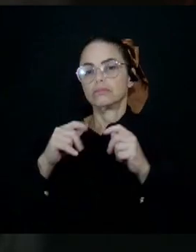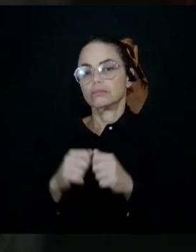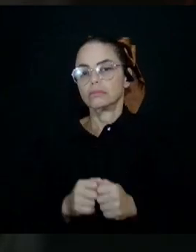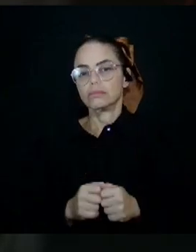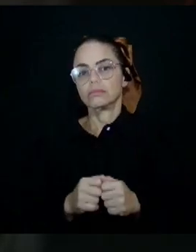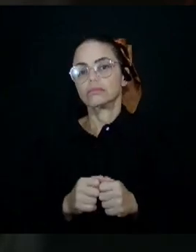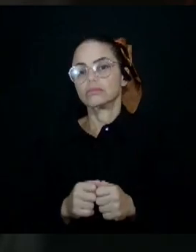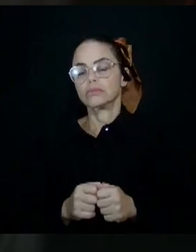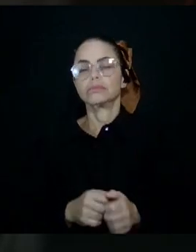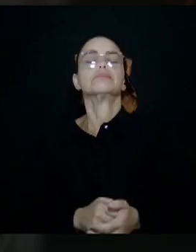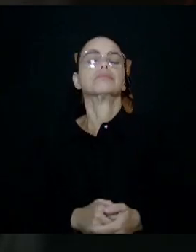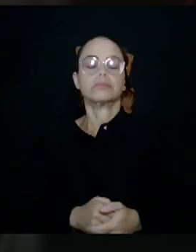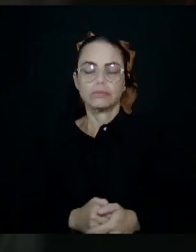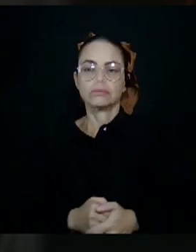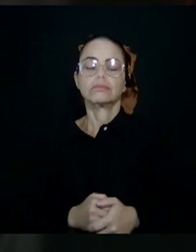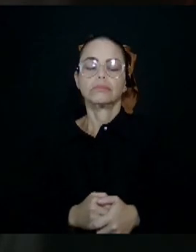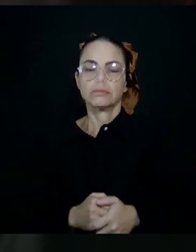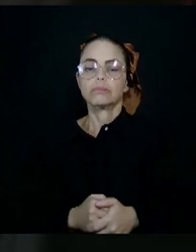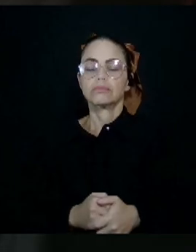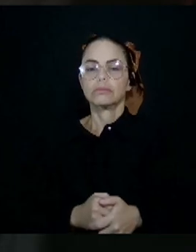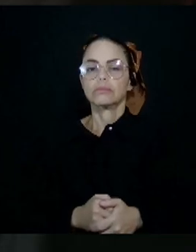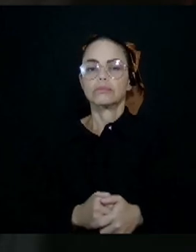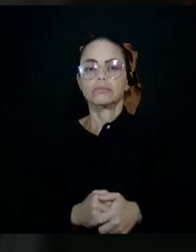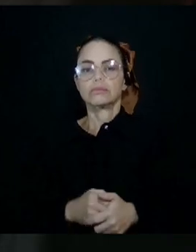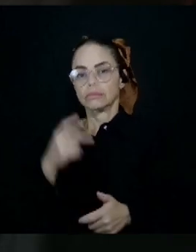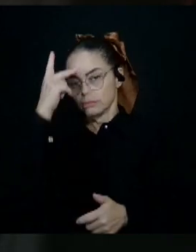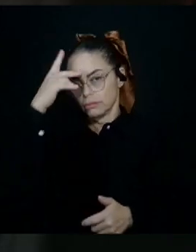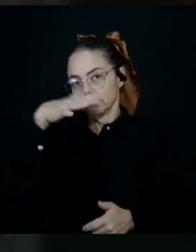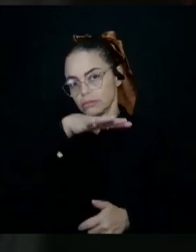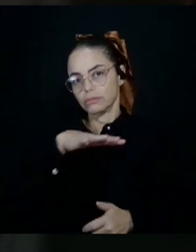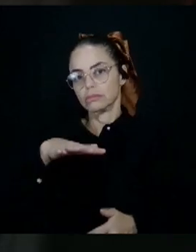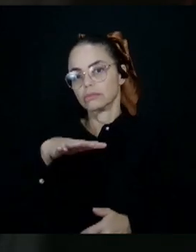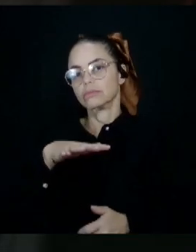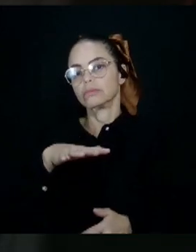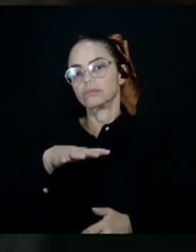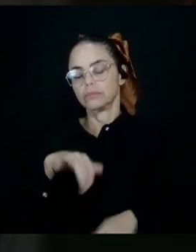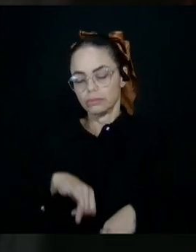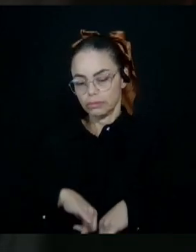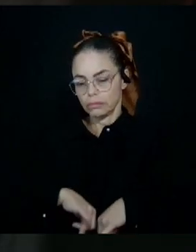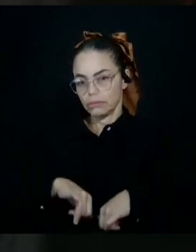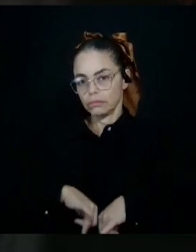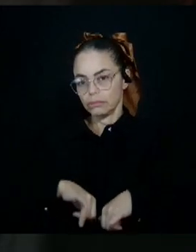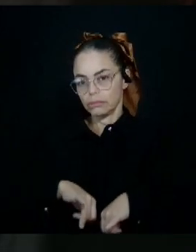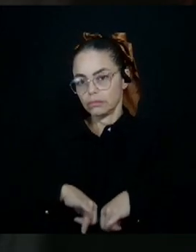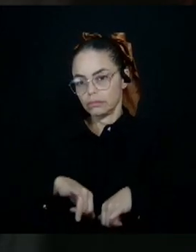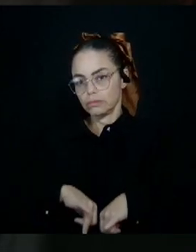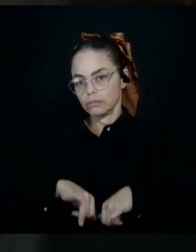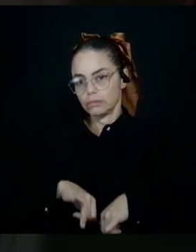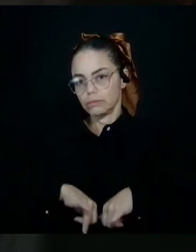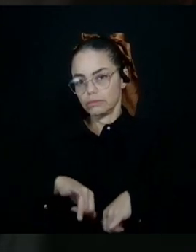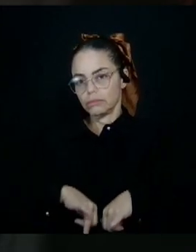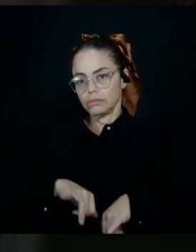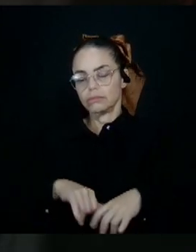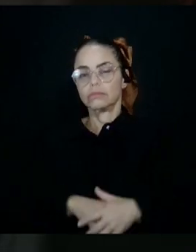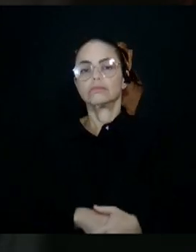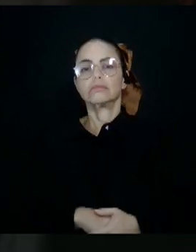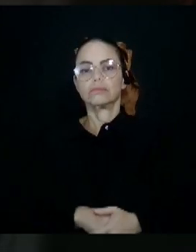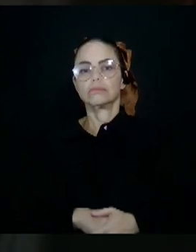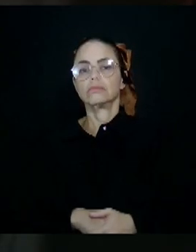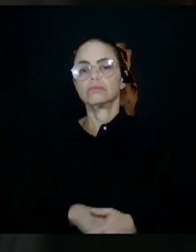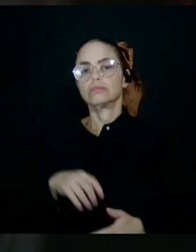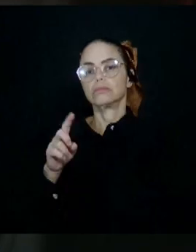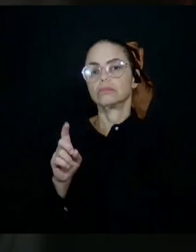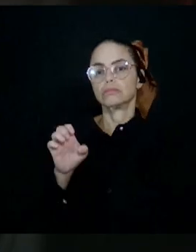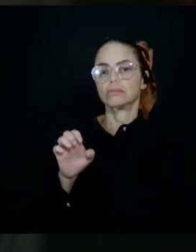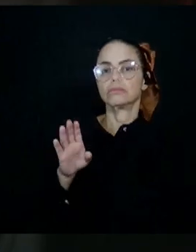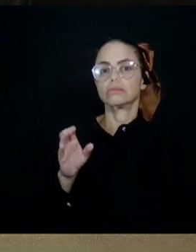e, esse público, sofre muito com essa questão do rótulo, né, Débora? Sofre, né,